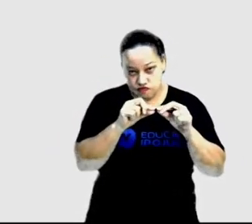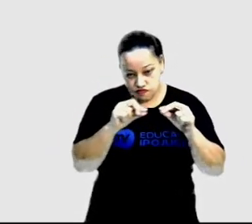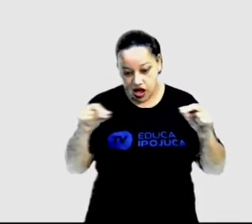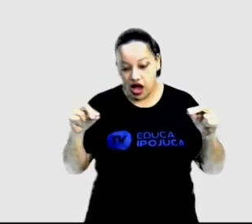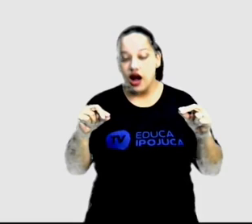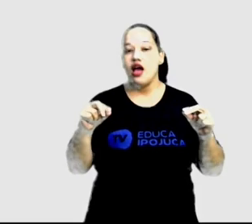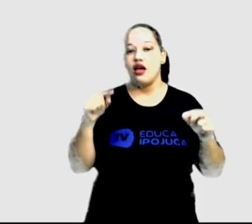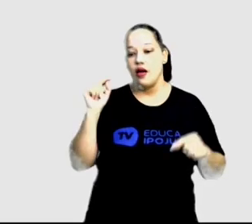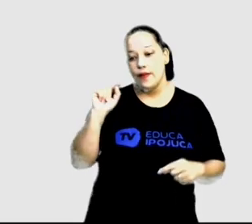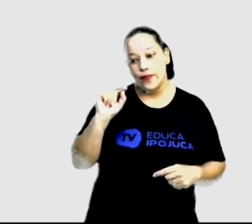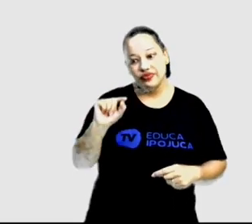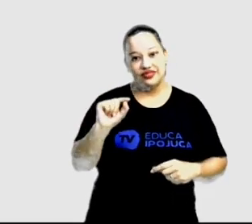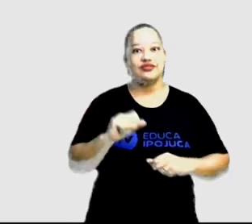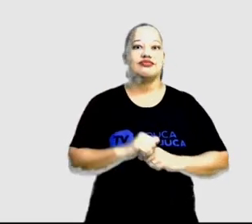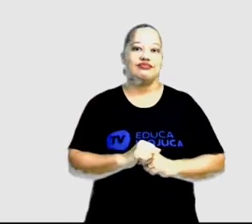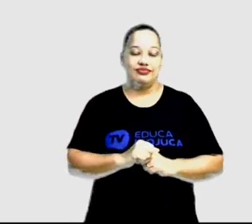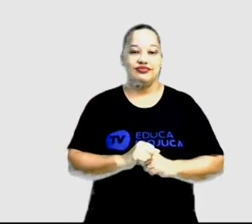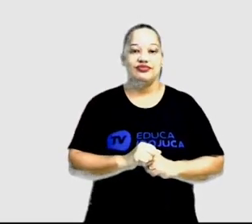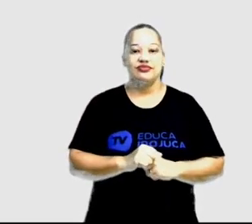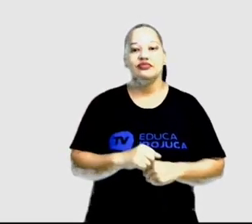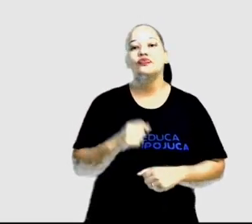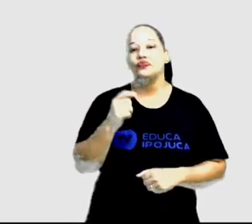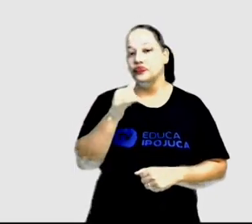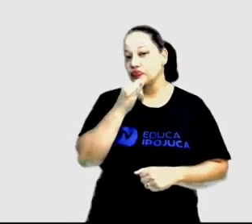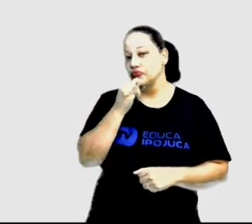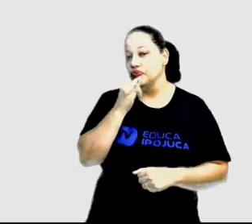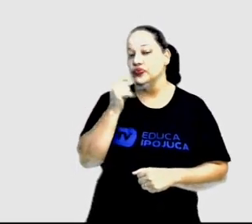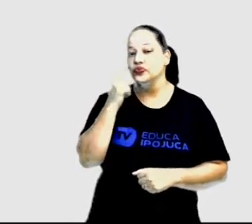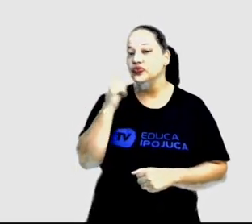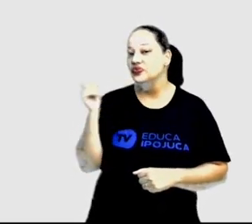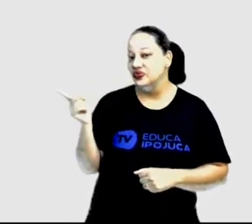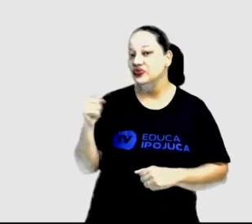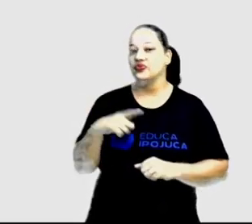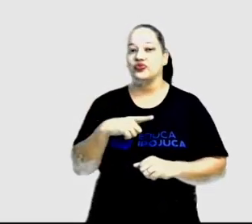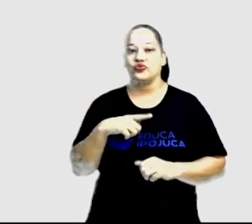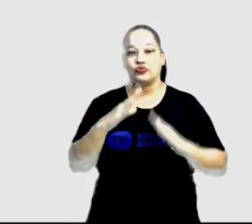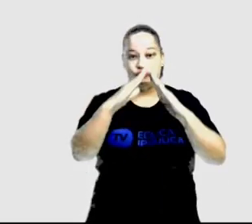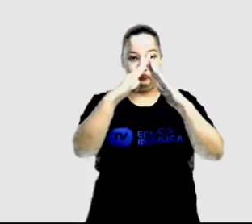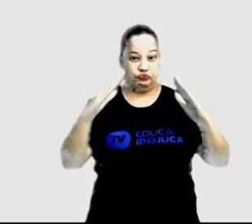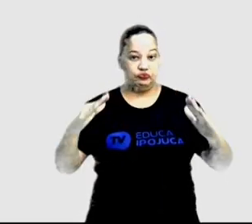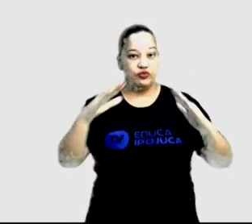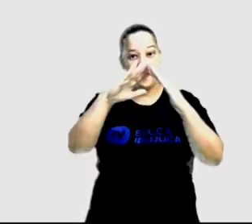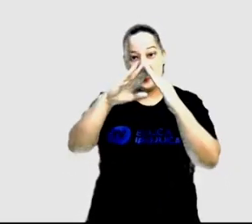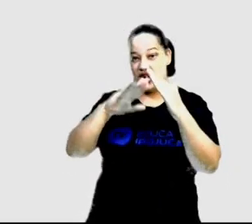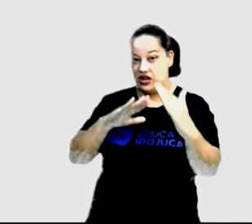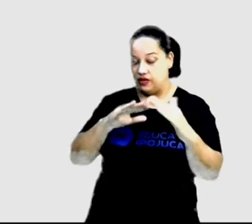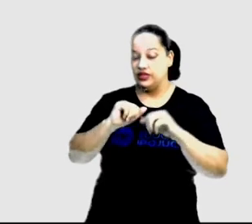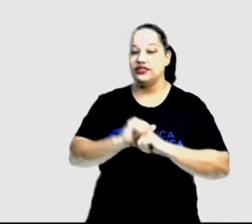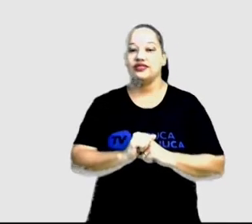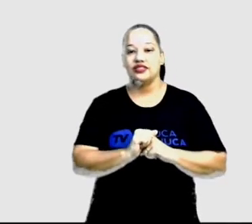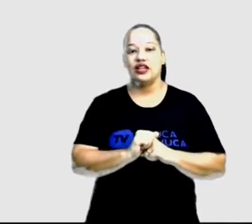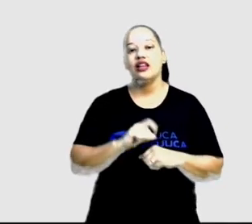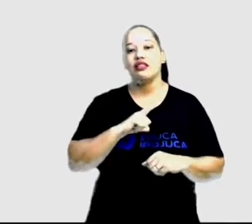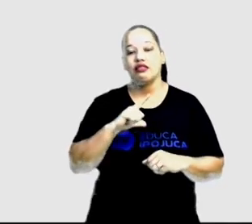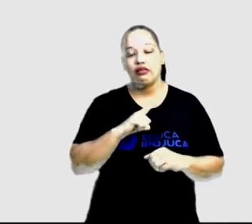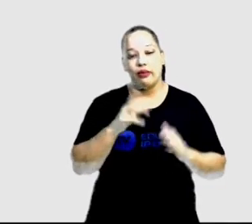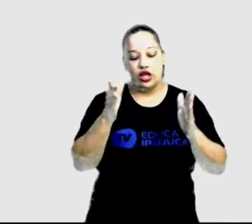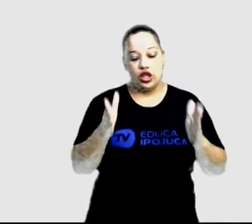vértice. Nós temos como exemplo a pirâmide, o cubo e